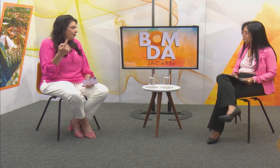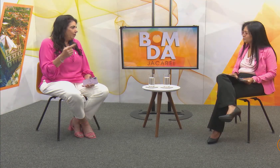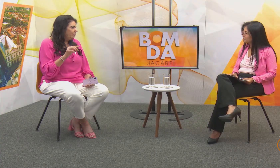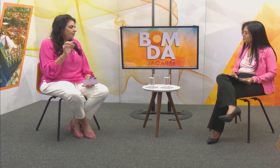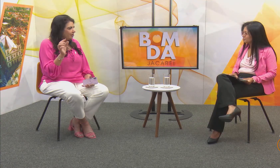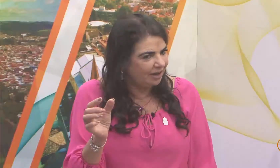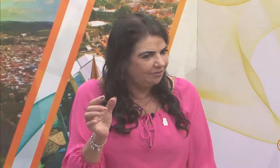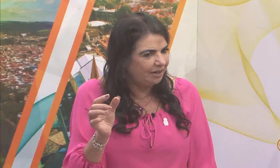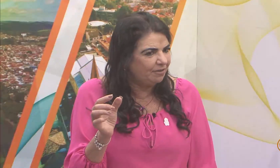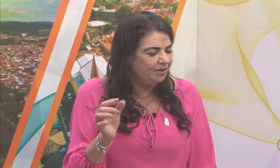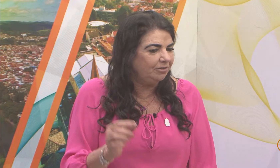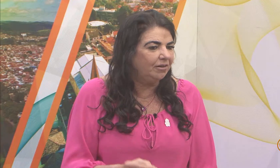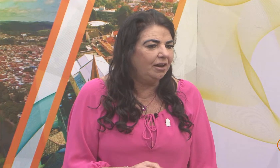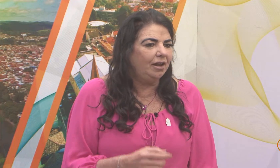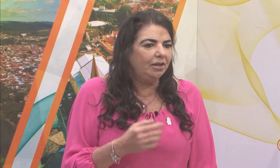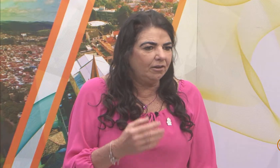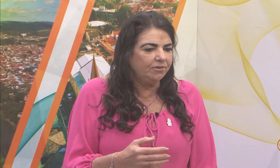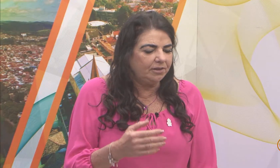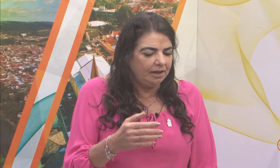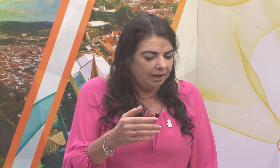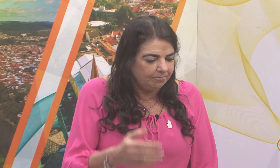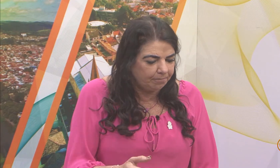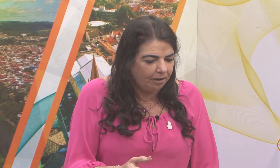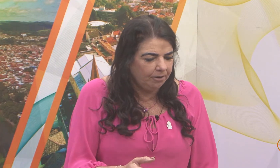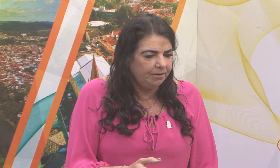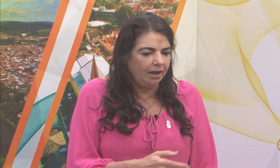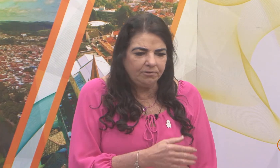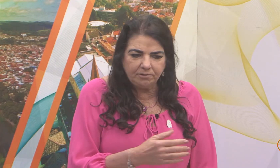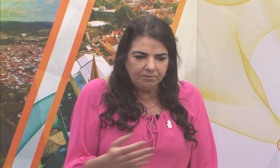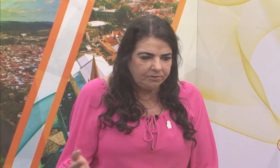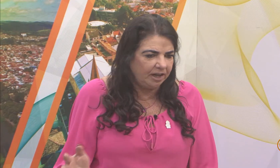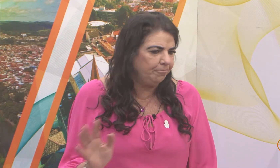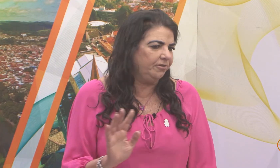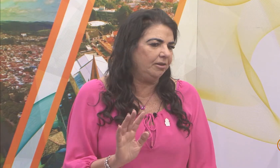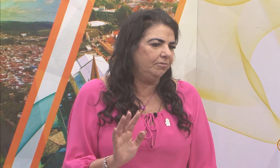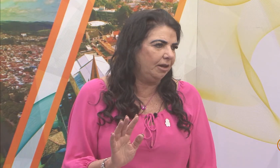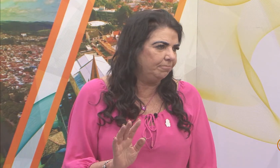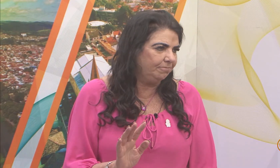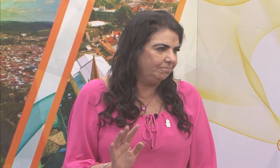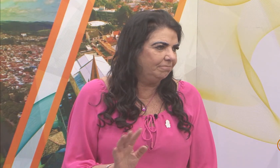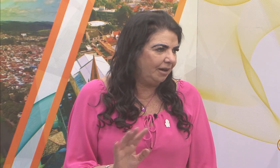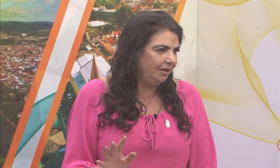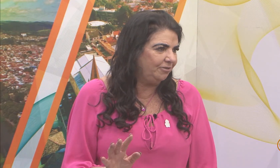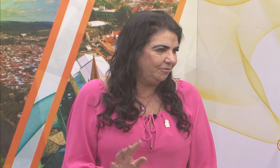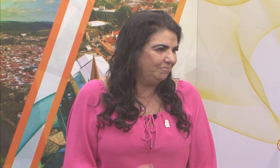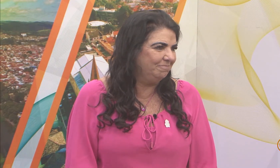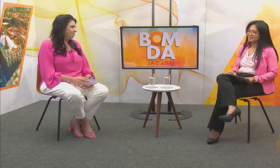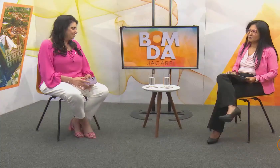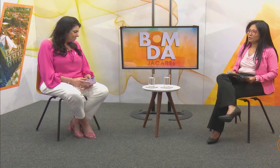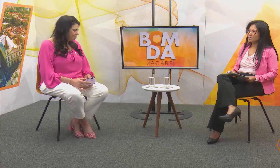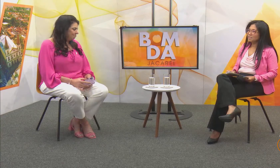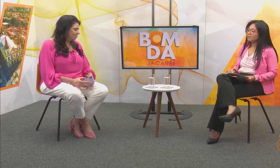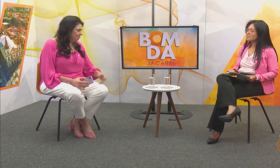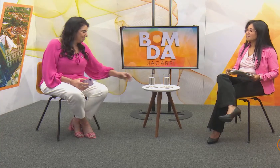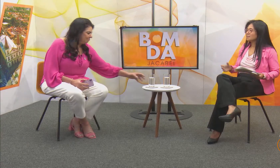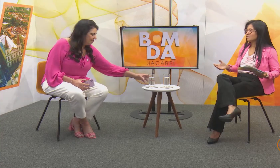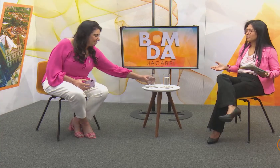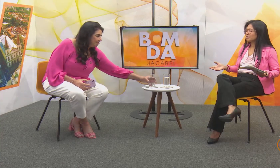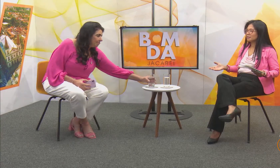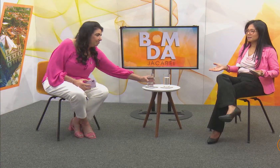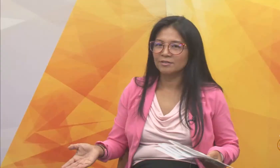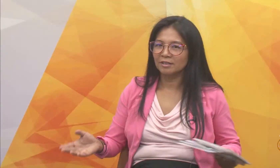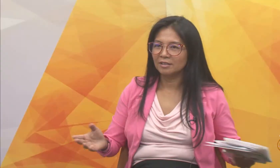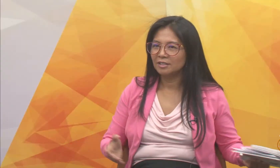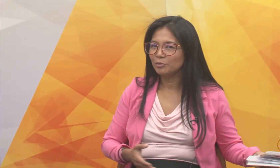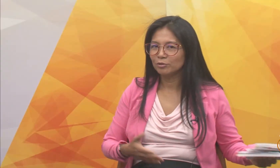não vinha à noite, já ele vai estar vindo. Então, a gente tem que limpar o ambiente 100% do tempo. É isso. Por isso que a vacina